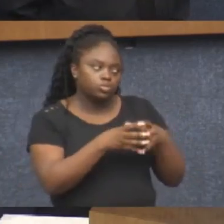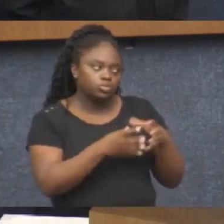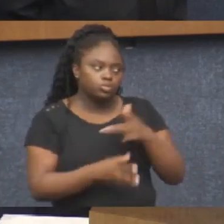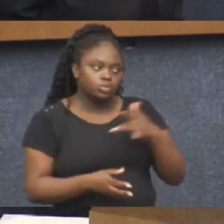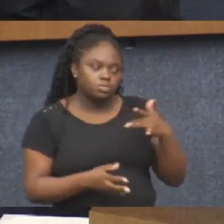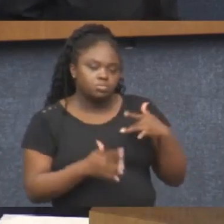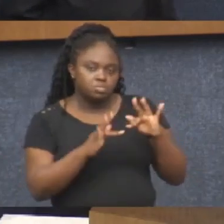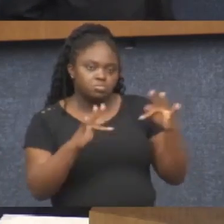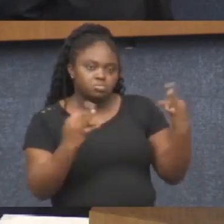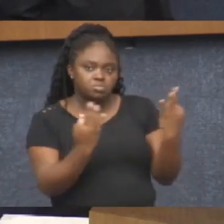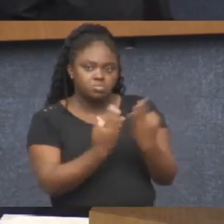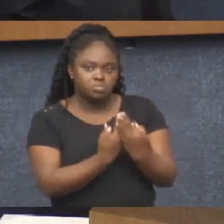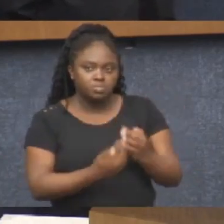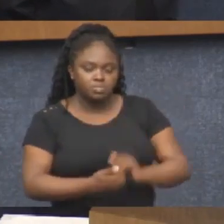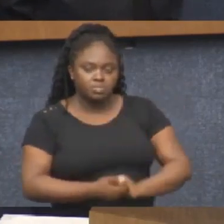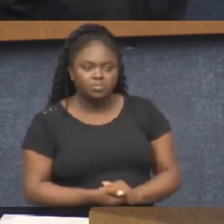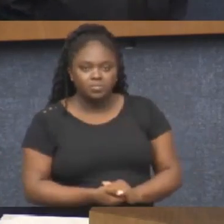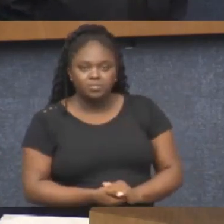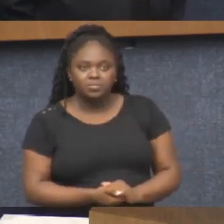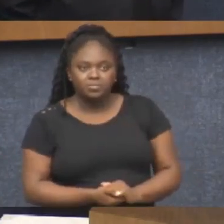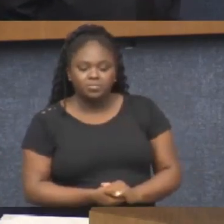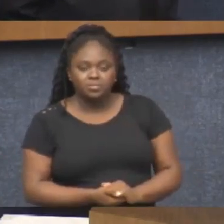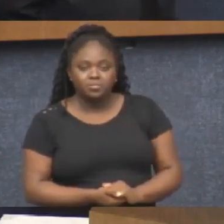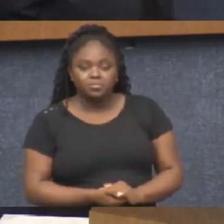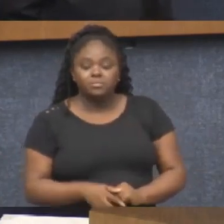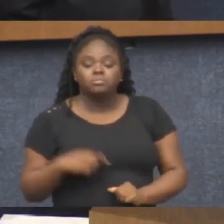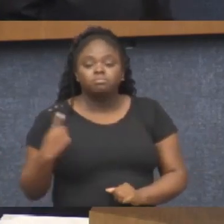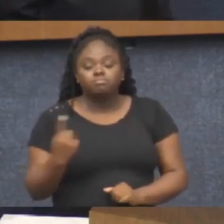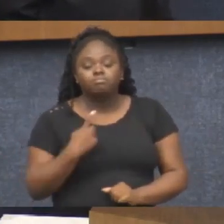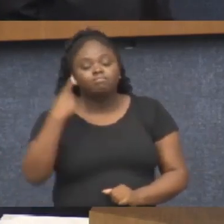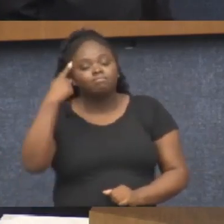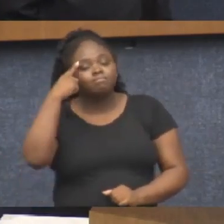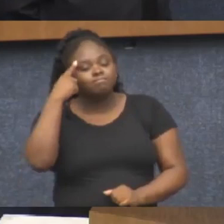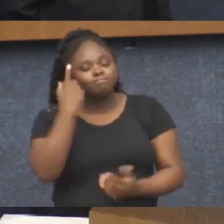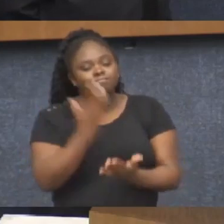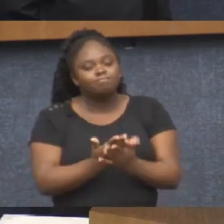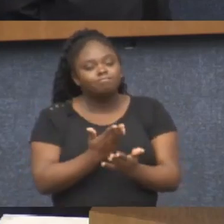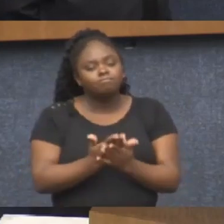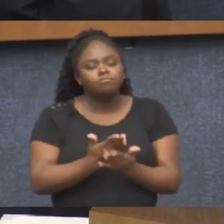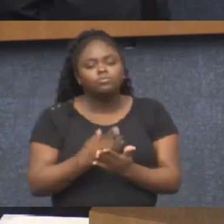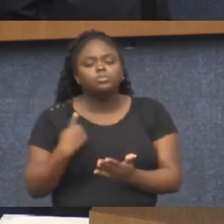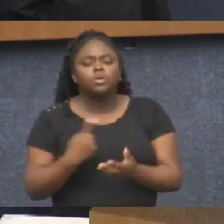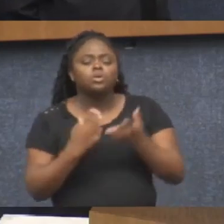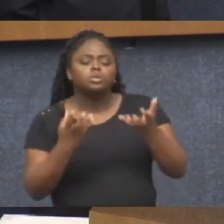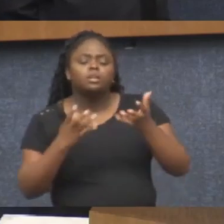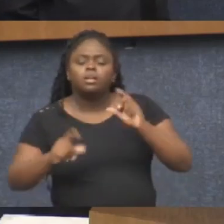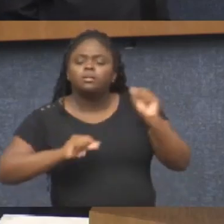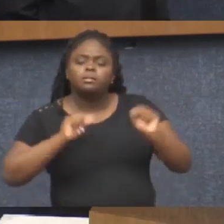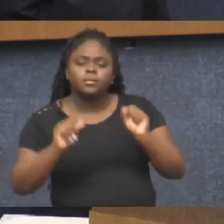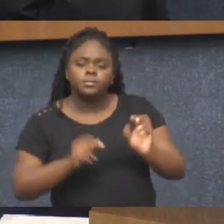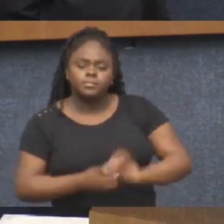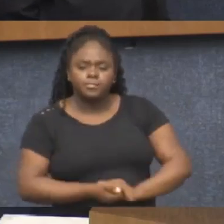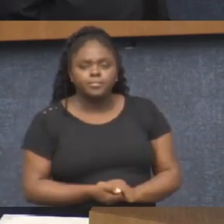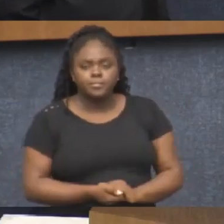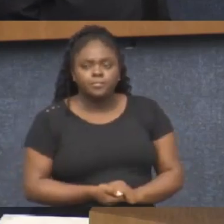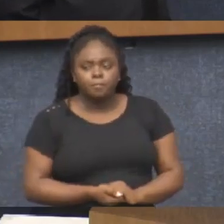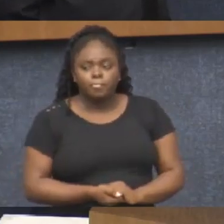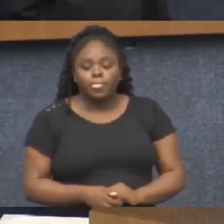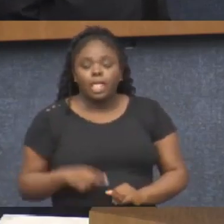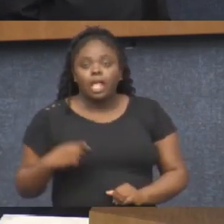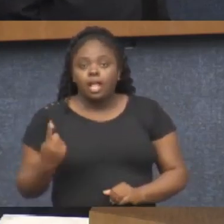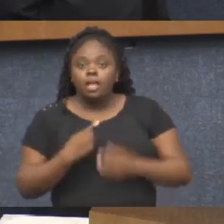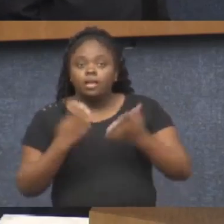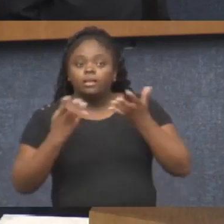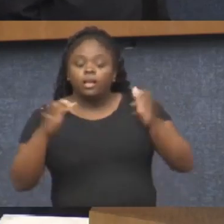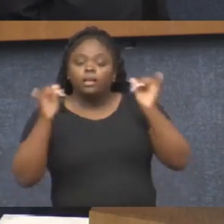família? A gente, ao pensar nesse estudo, o que a gente queria? Olha, a gente